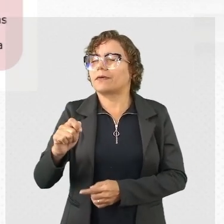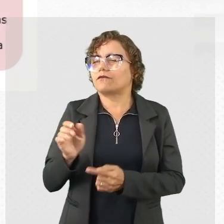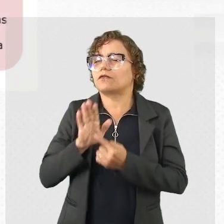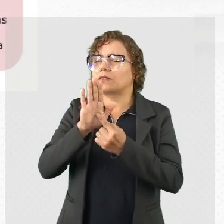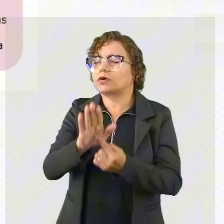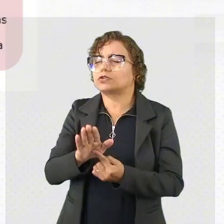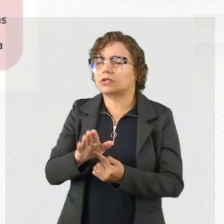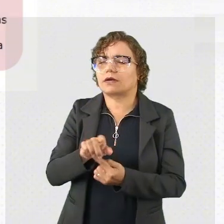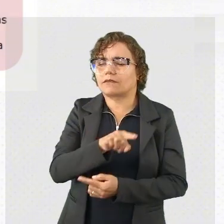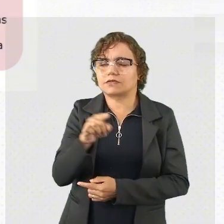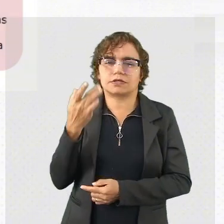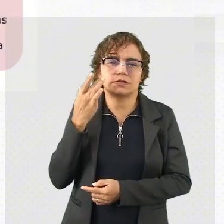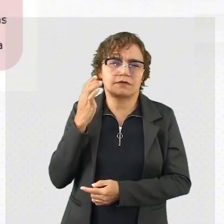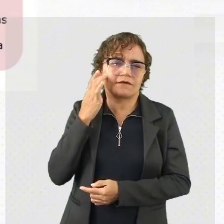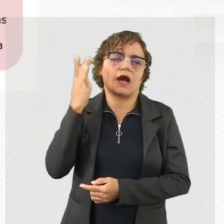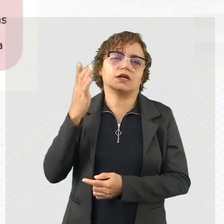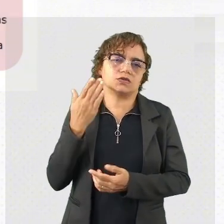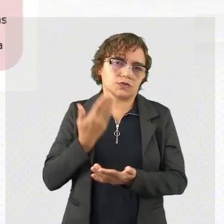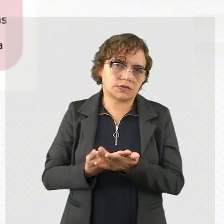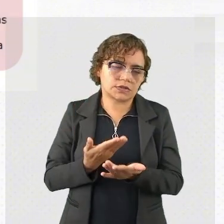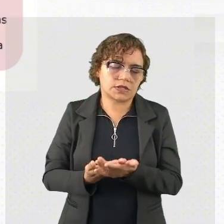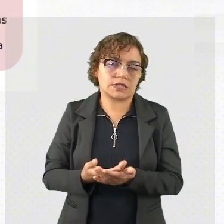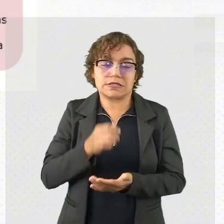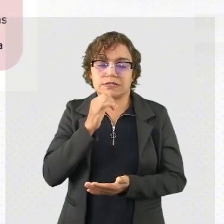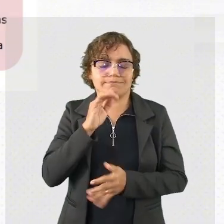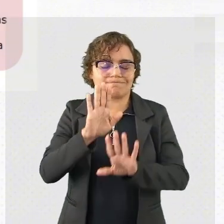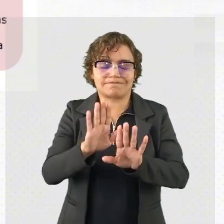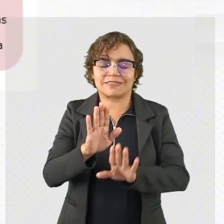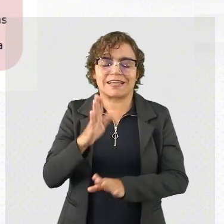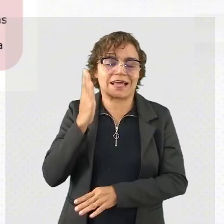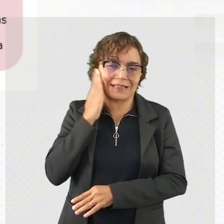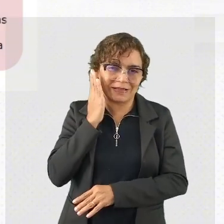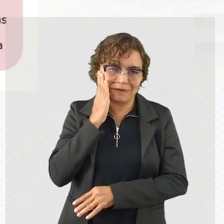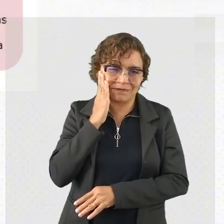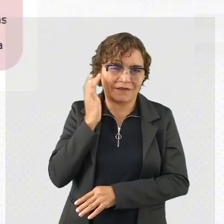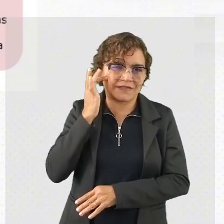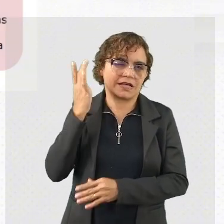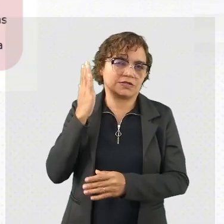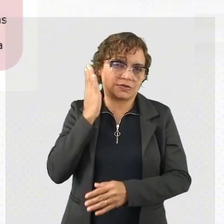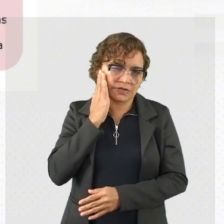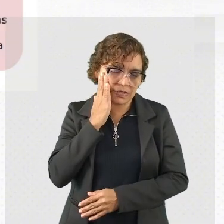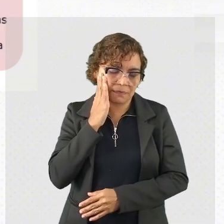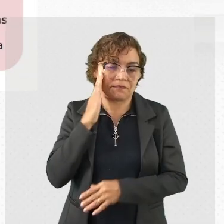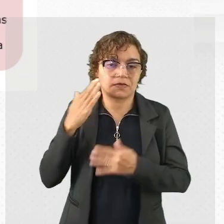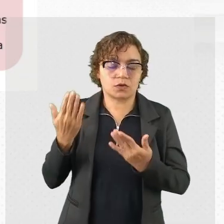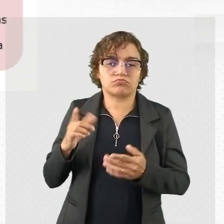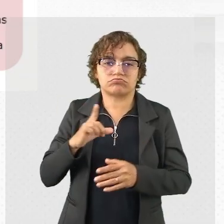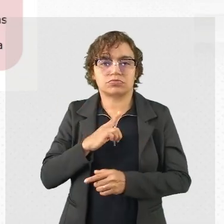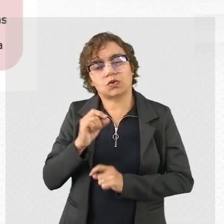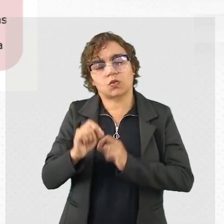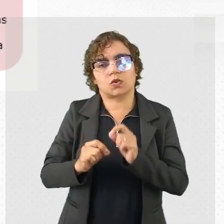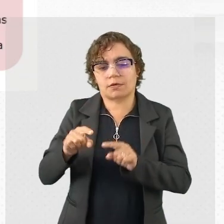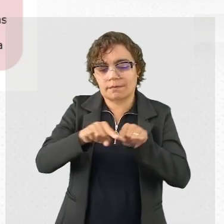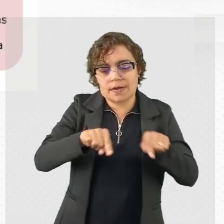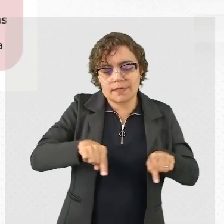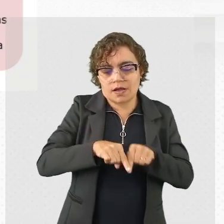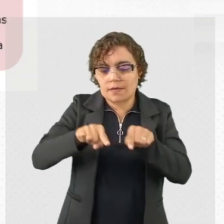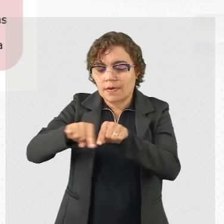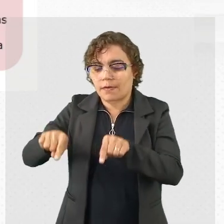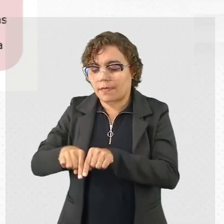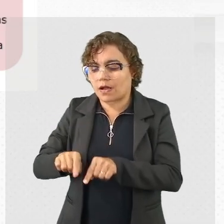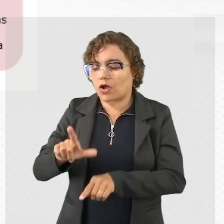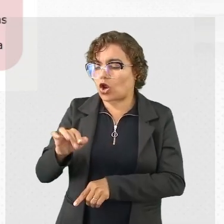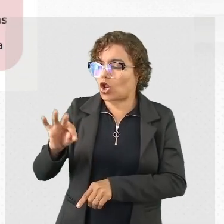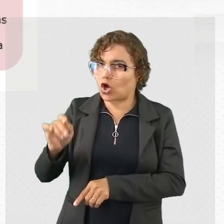mais fácil o entendimento, o donatário ele recebia, que era um particular, ele recebia esse lote. E a coroa dizia assim, olha, você